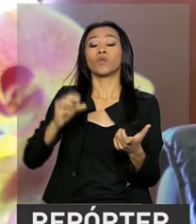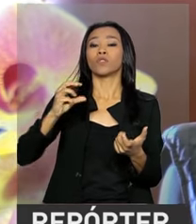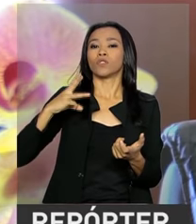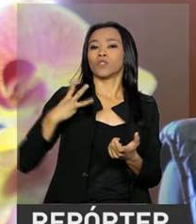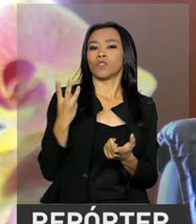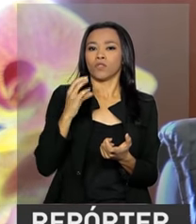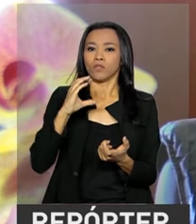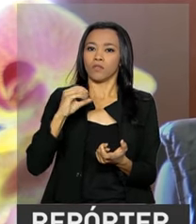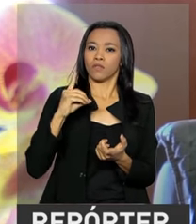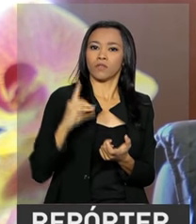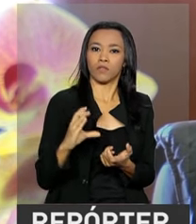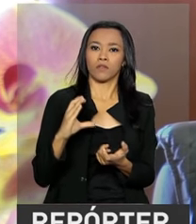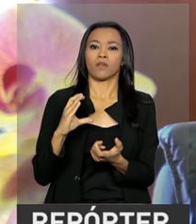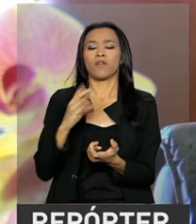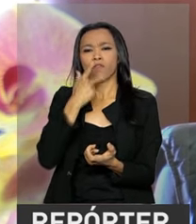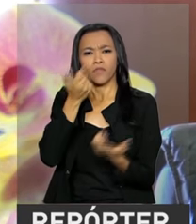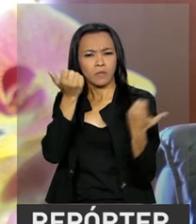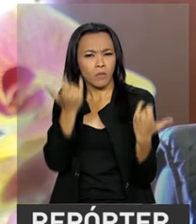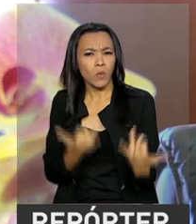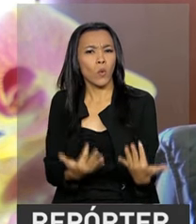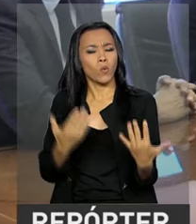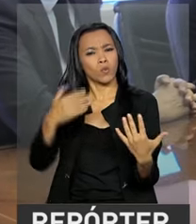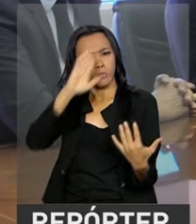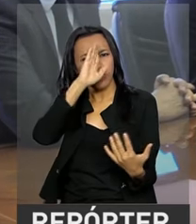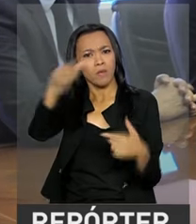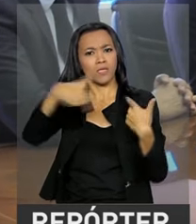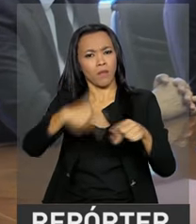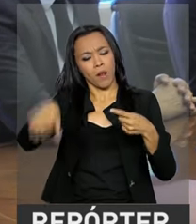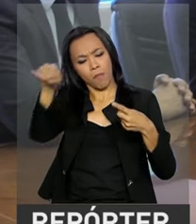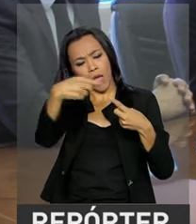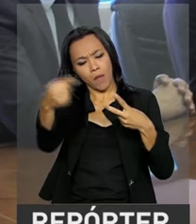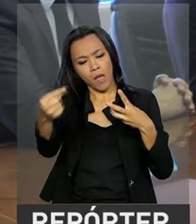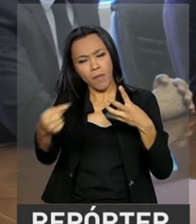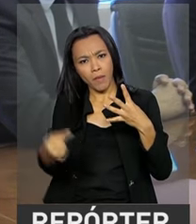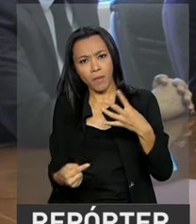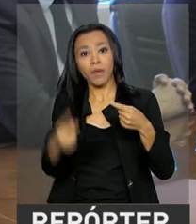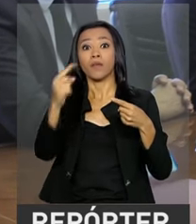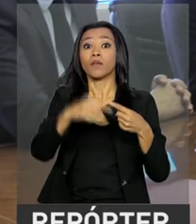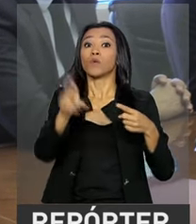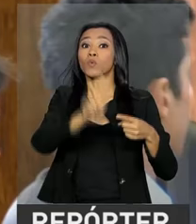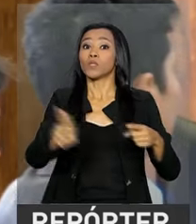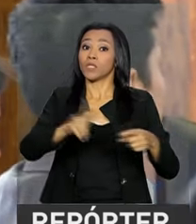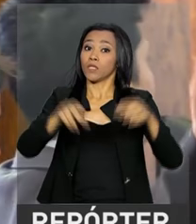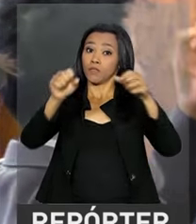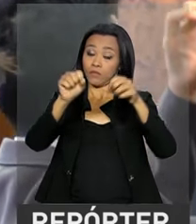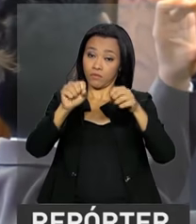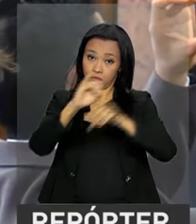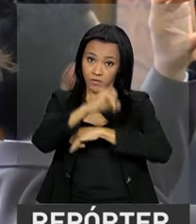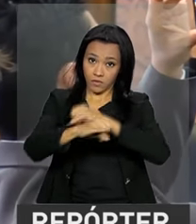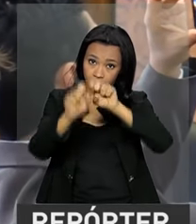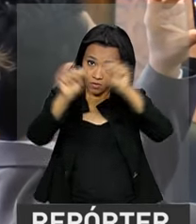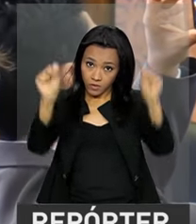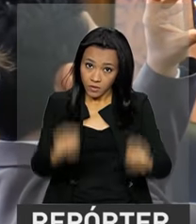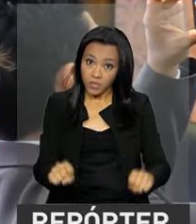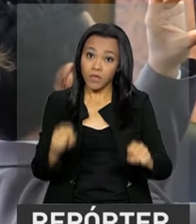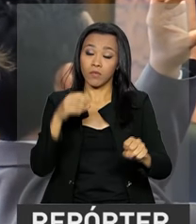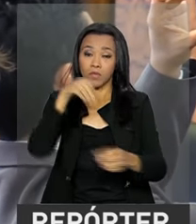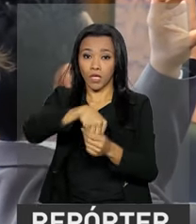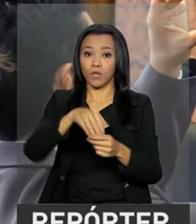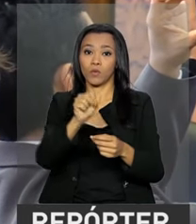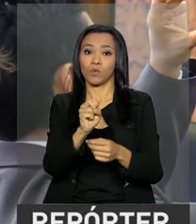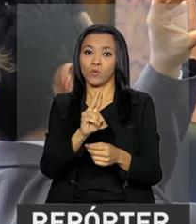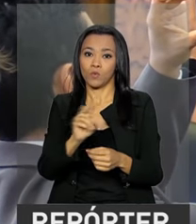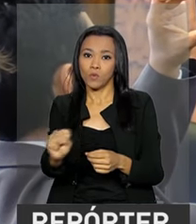falou sobre as prioridades atuais do ministério como a informatização do sul o ministro apresentou à organização um